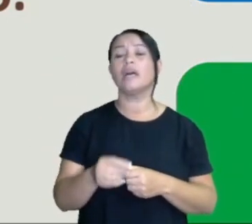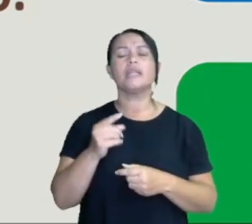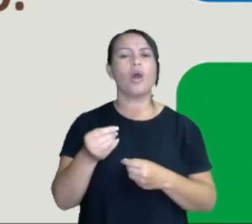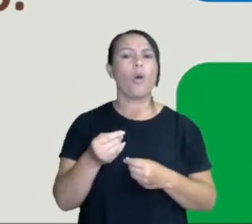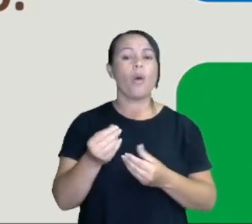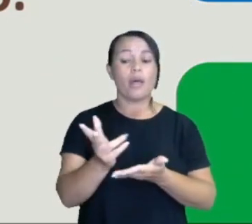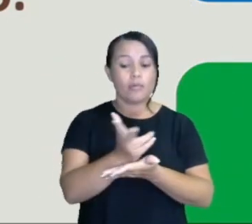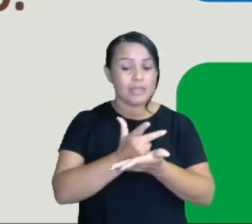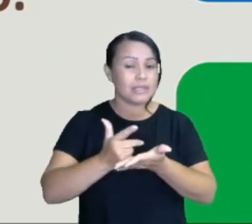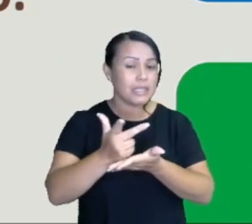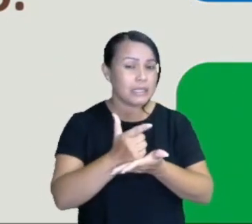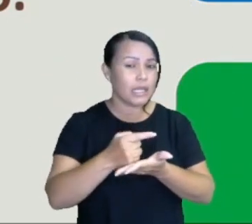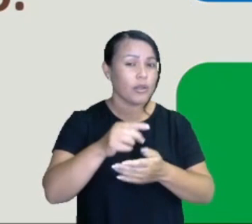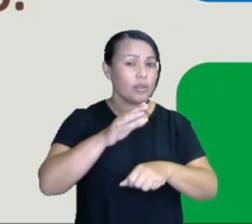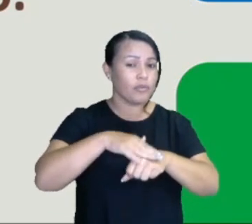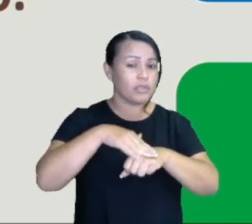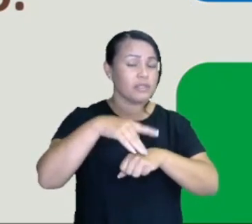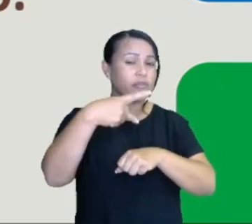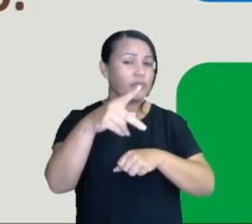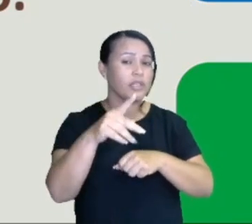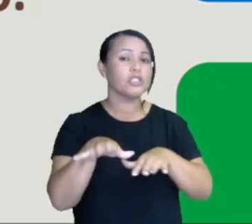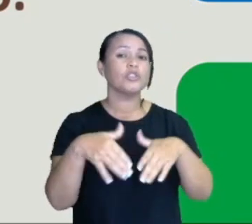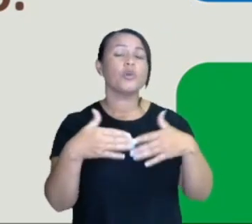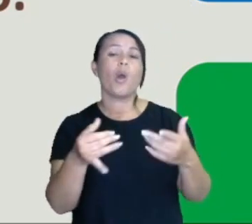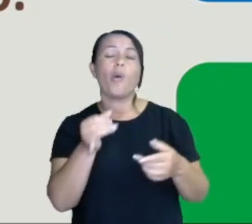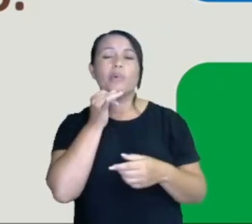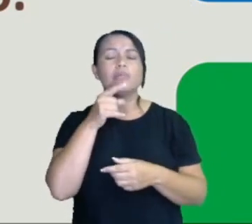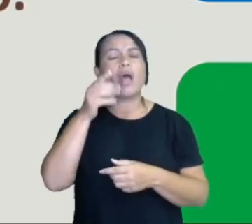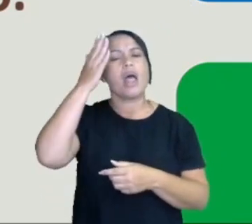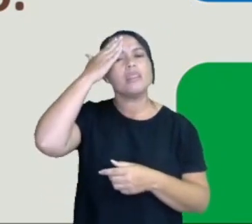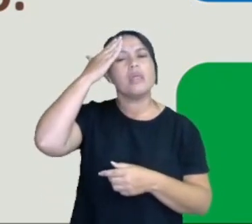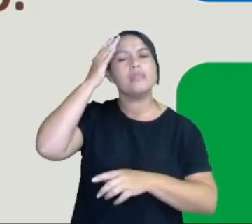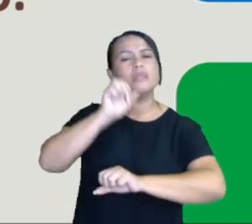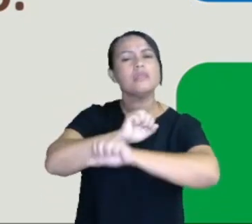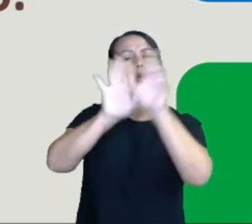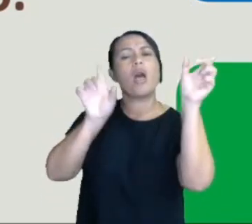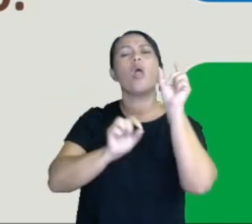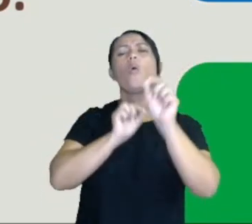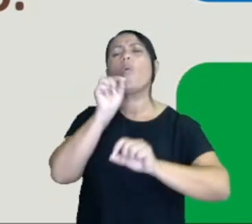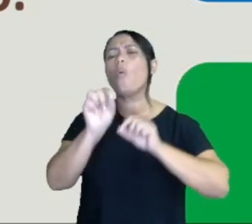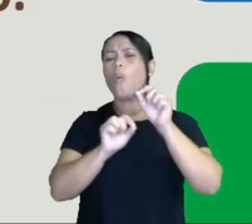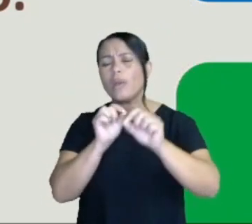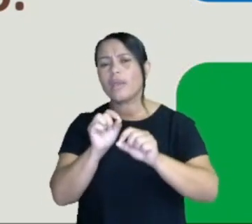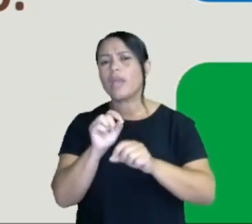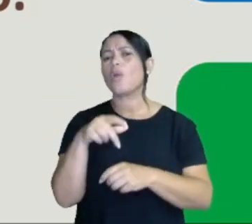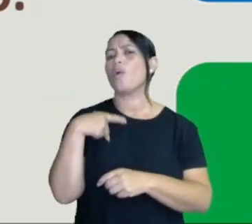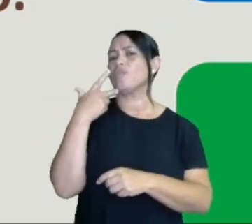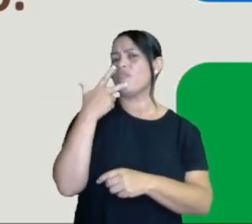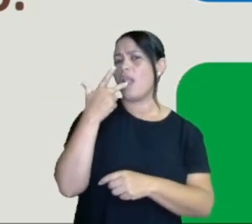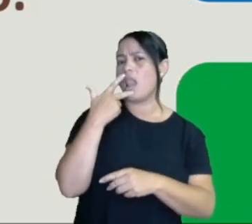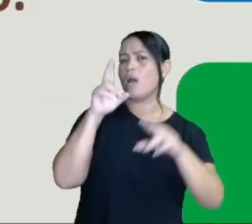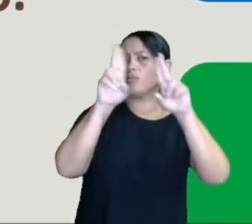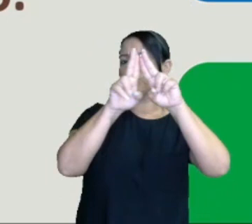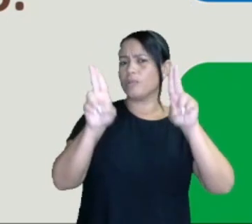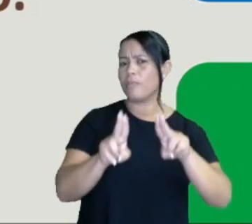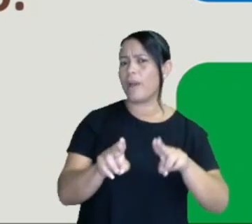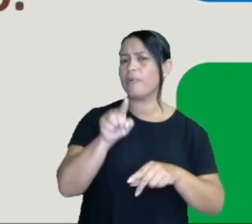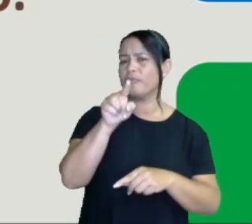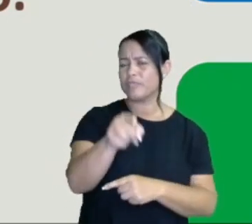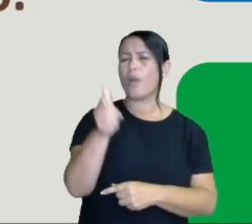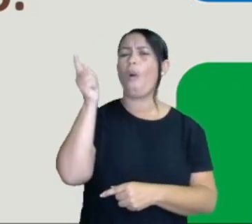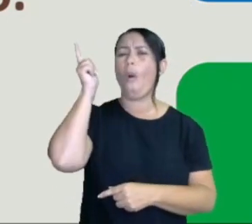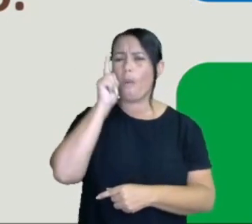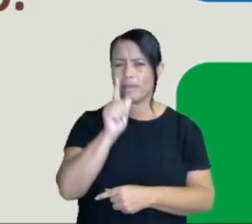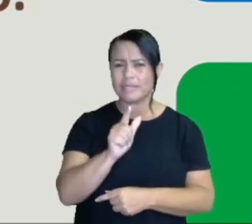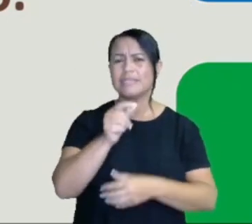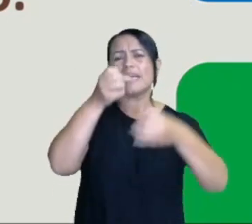desenho feito por você, qual foi o entendimento que você tirou? E quando falarmos de mapa, você